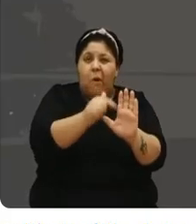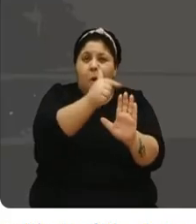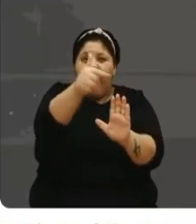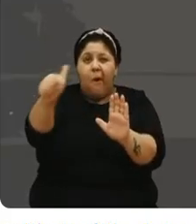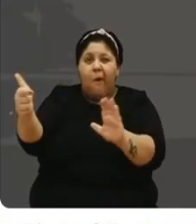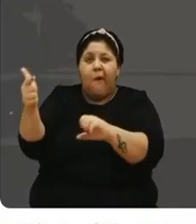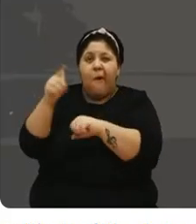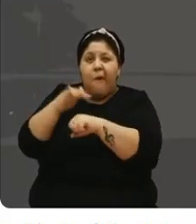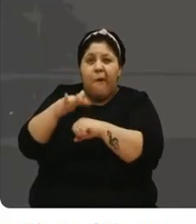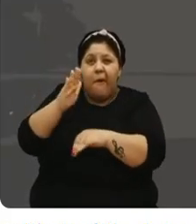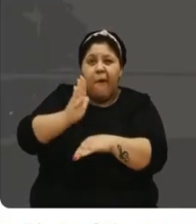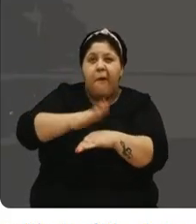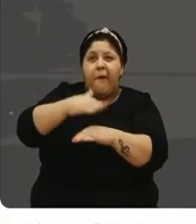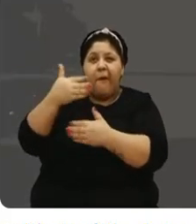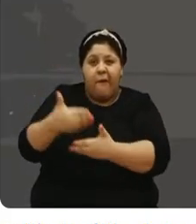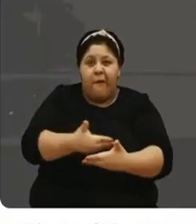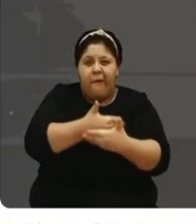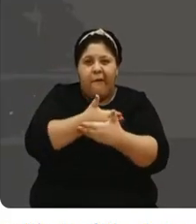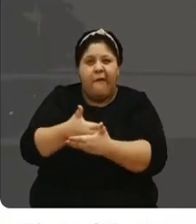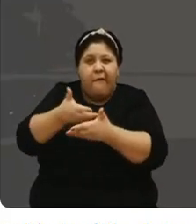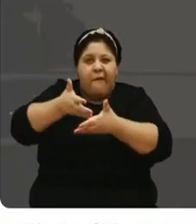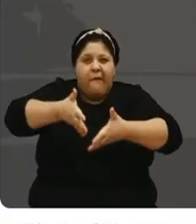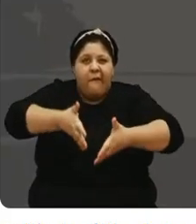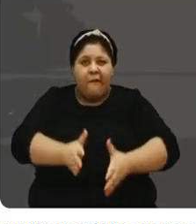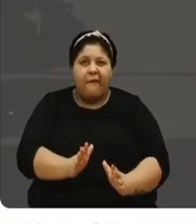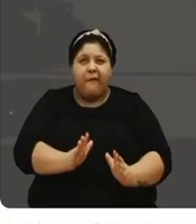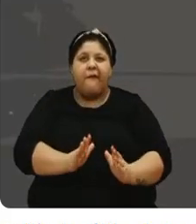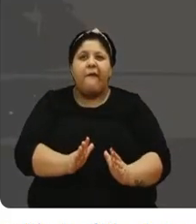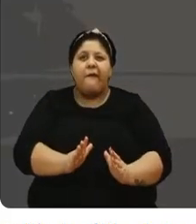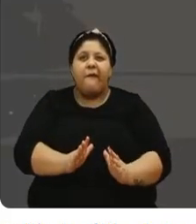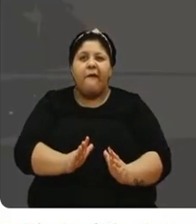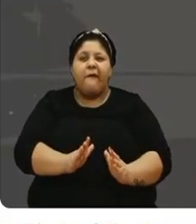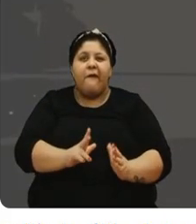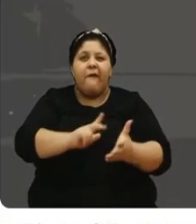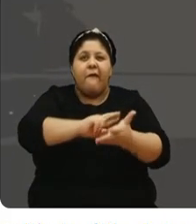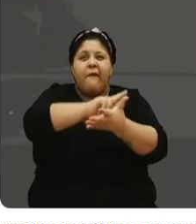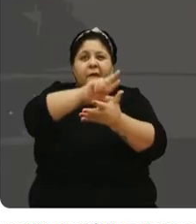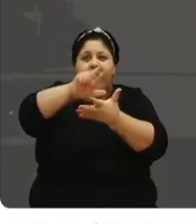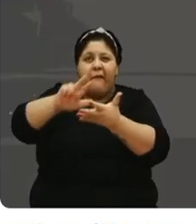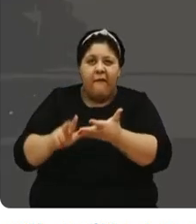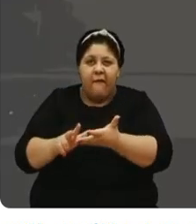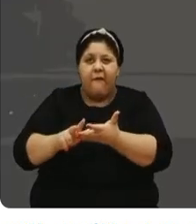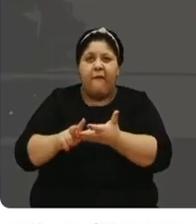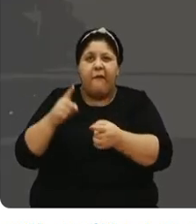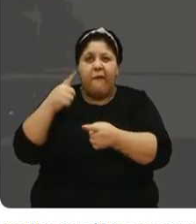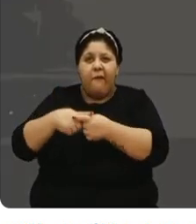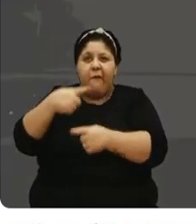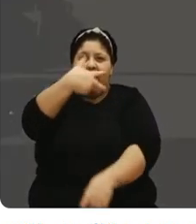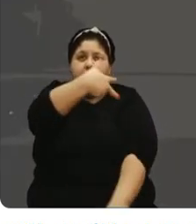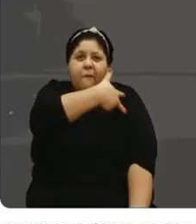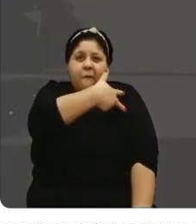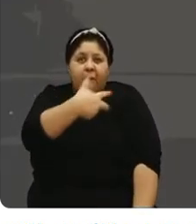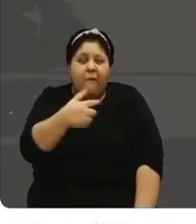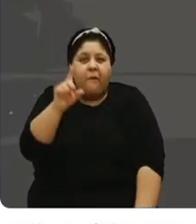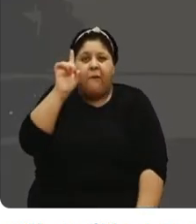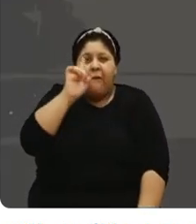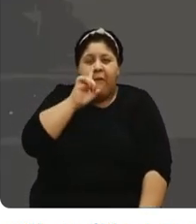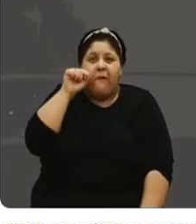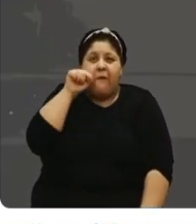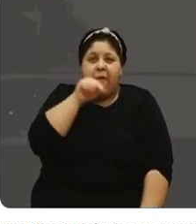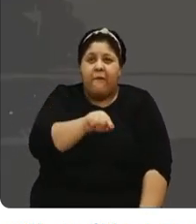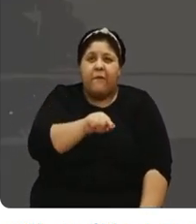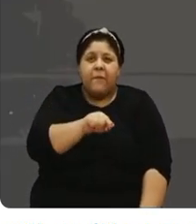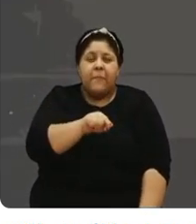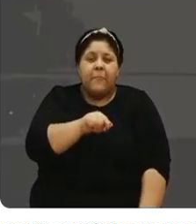1.900. Mais um bebê recém-nascido com efeitos adversos da spike, da vacina materna. Isso